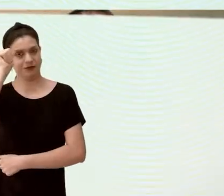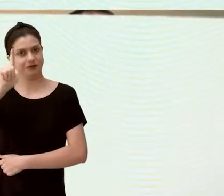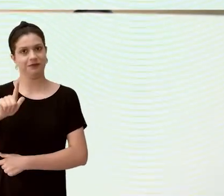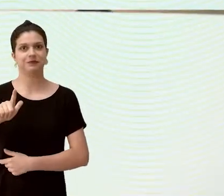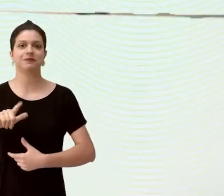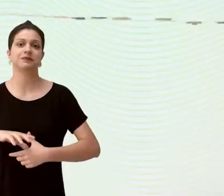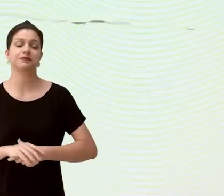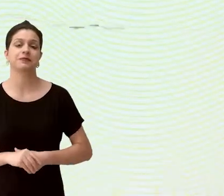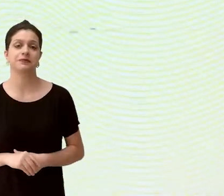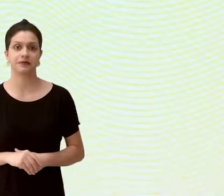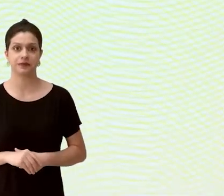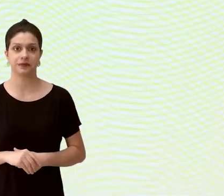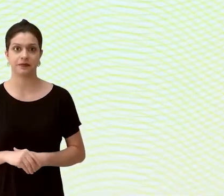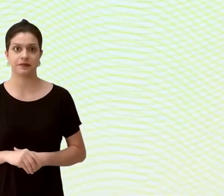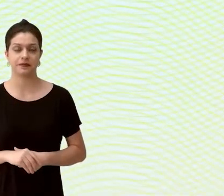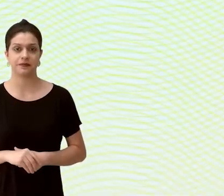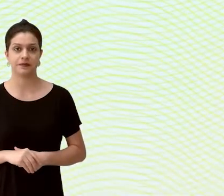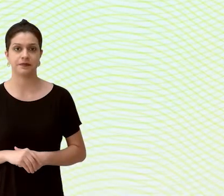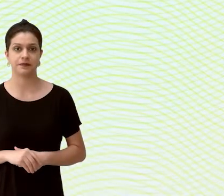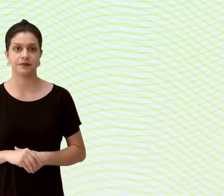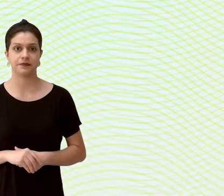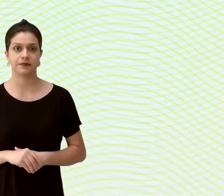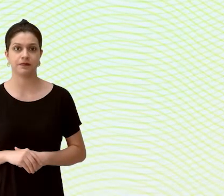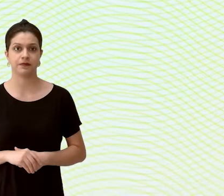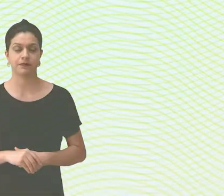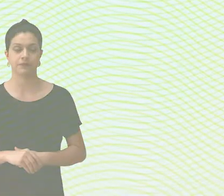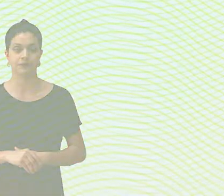Assembleia Legislativa de Mato Grosso do Sul.